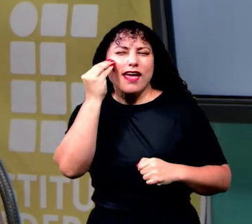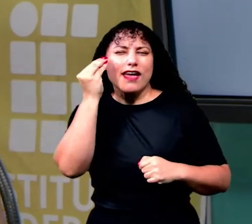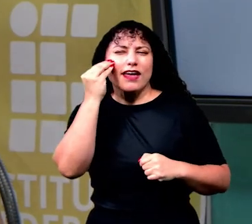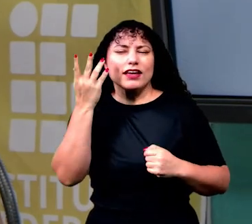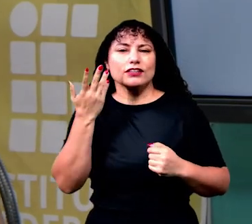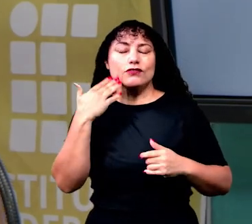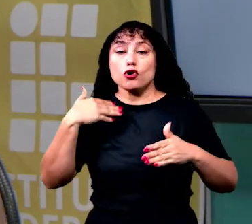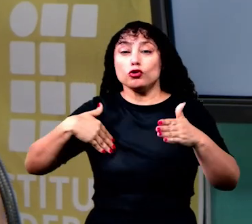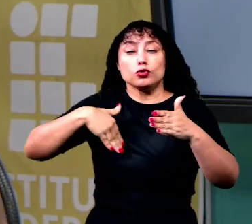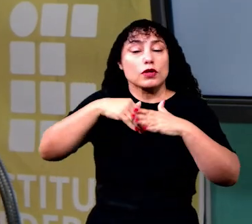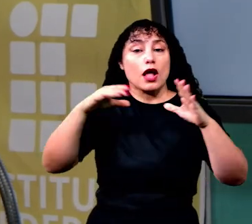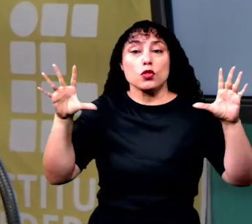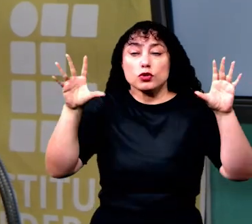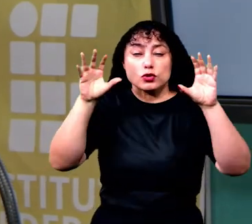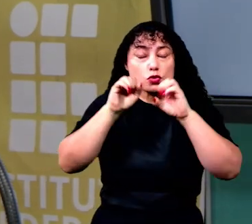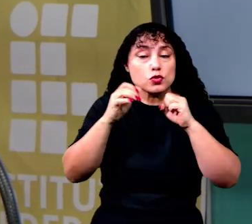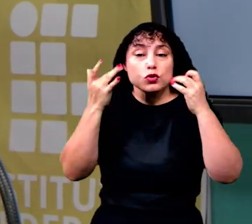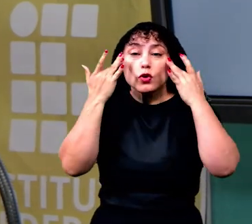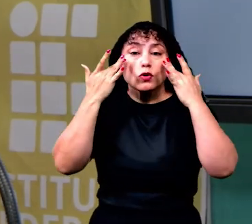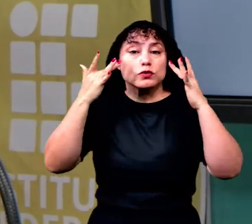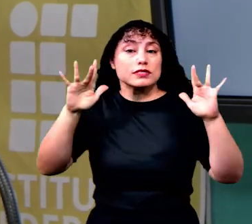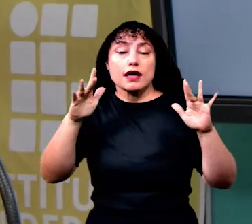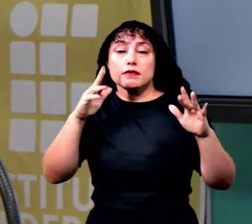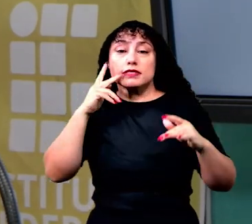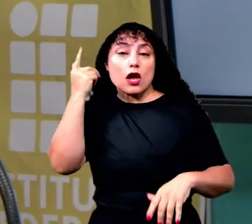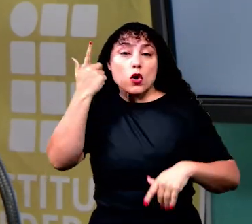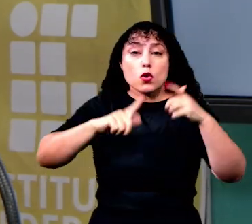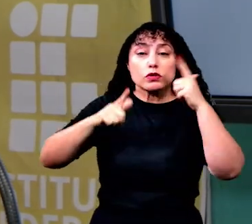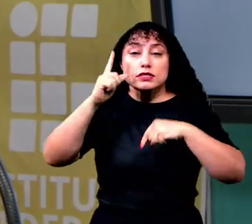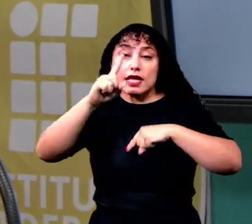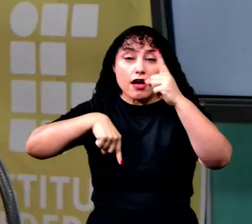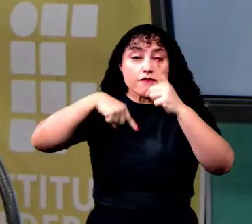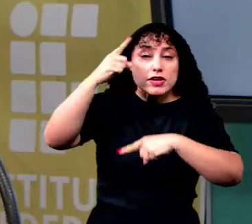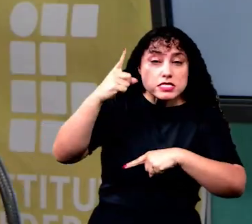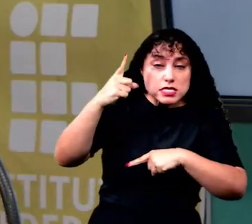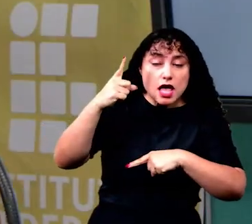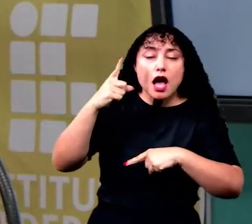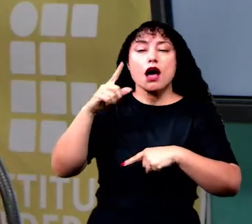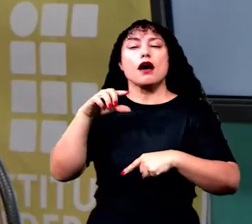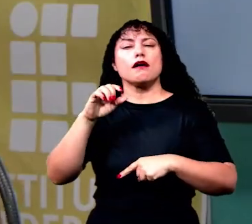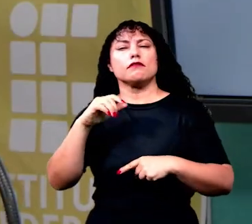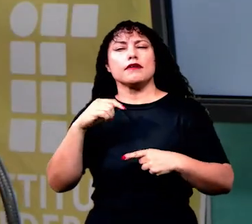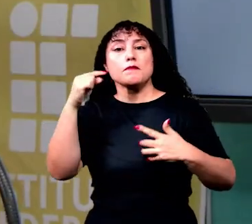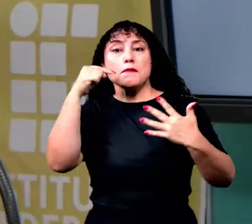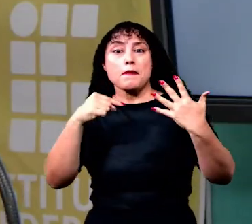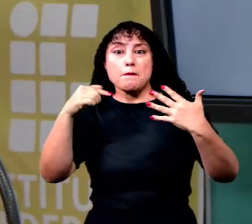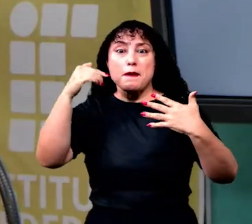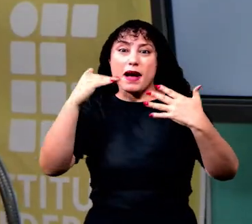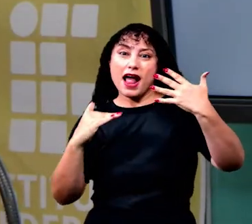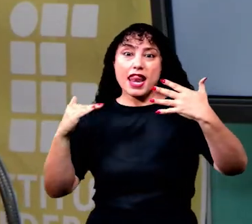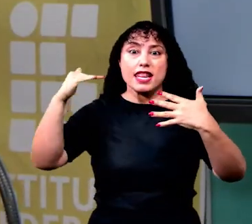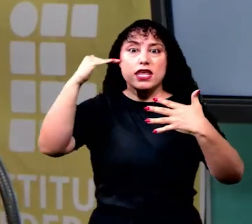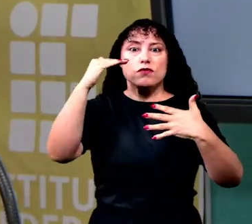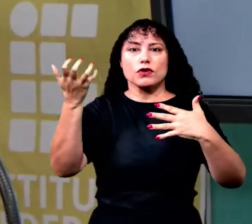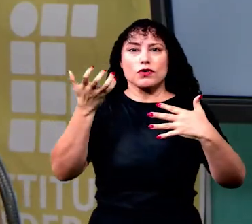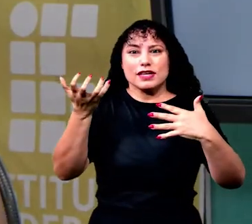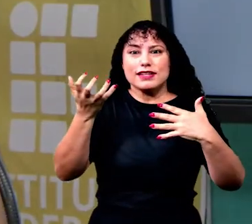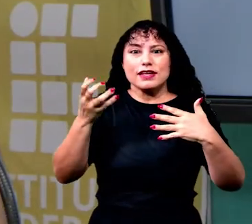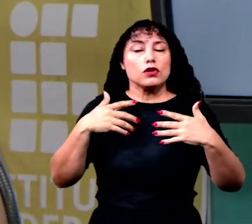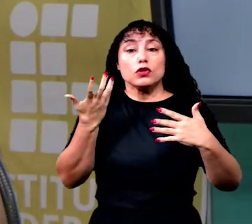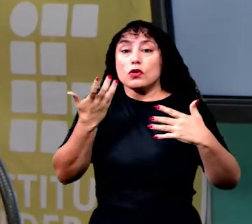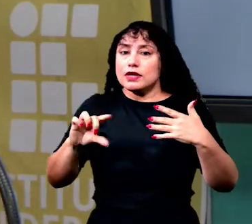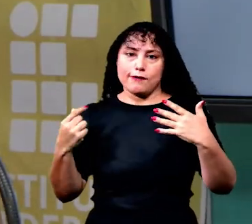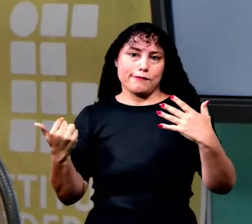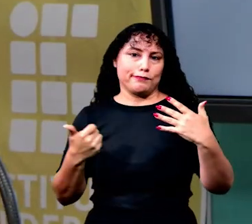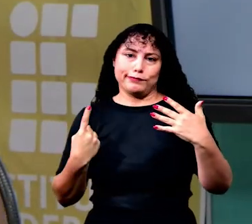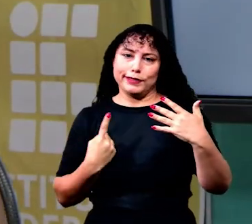chute no escuro, assim, que eu não sabia exatamente se eu ia conseguir avançar tantos níveis quanto eu queria, porque eu não queria fazer o